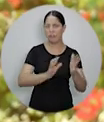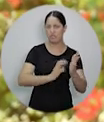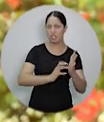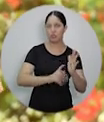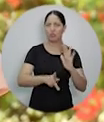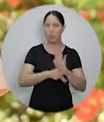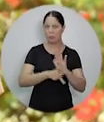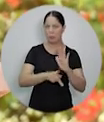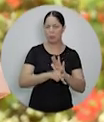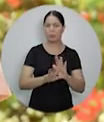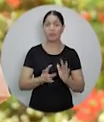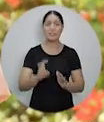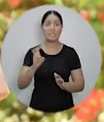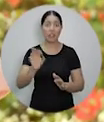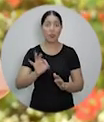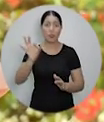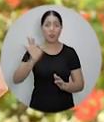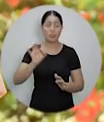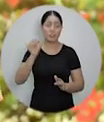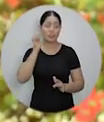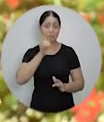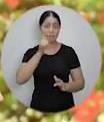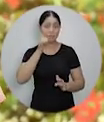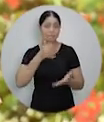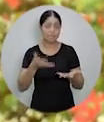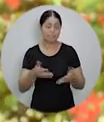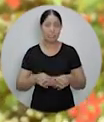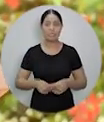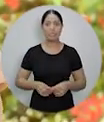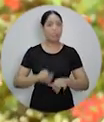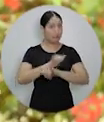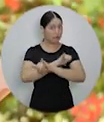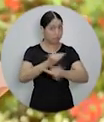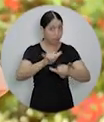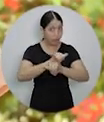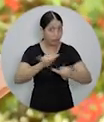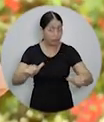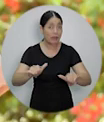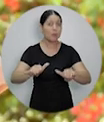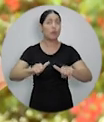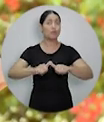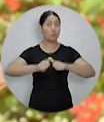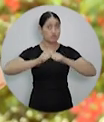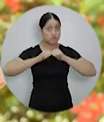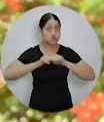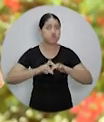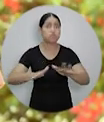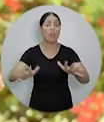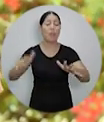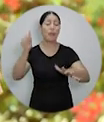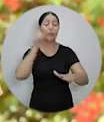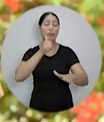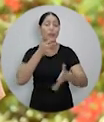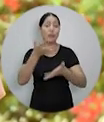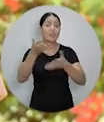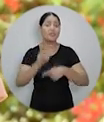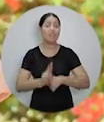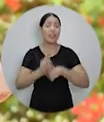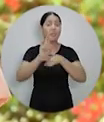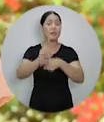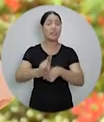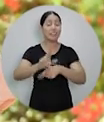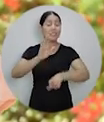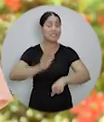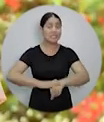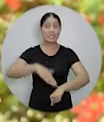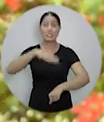de 5% dos recursos do fundo partidário em campanhas femininas. A polêmica foi grande entre as mulheres,